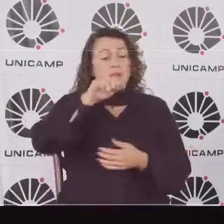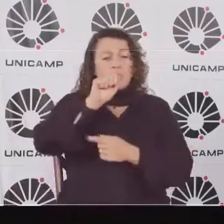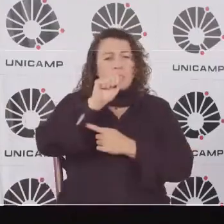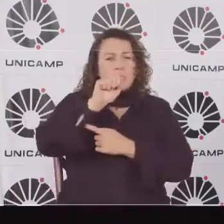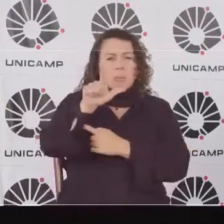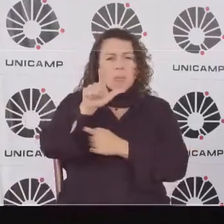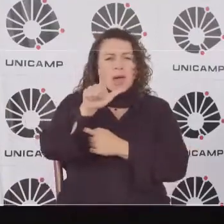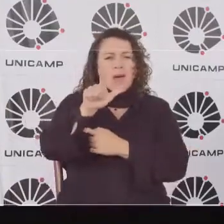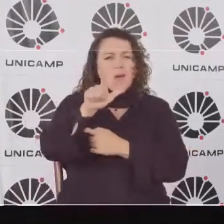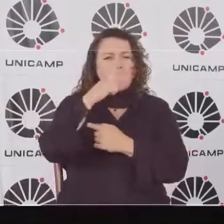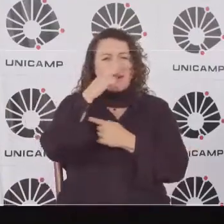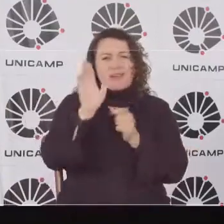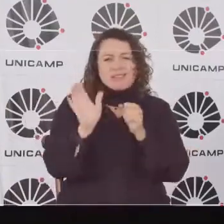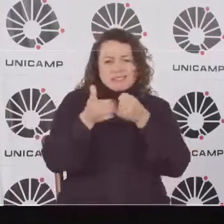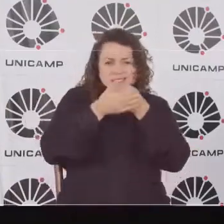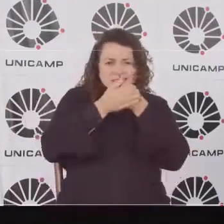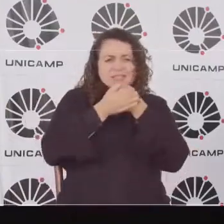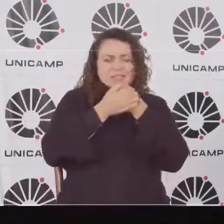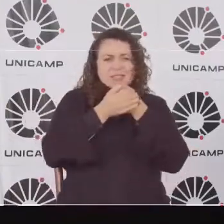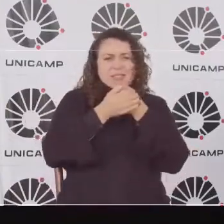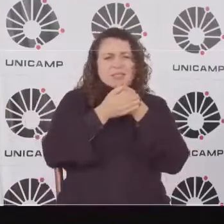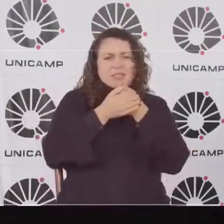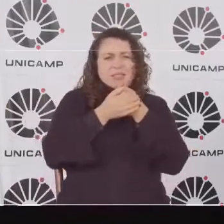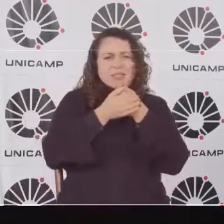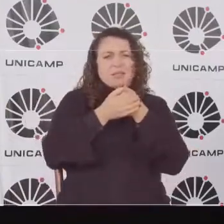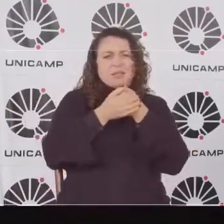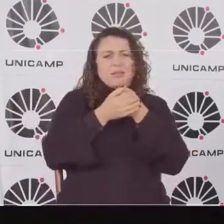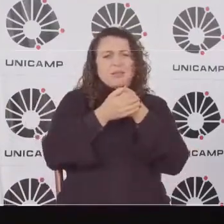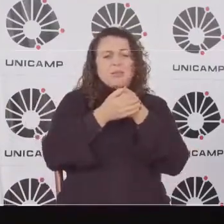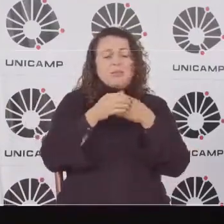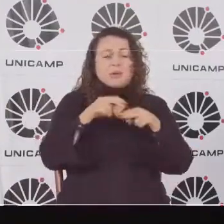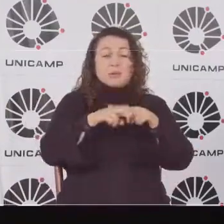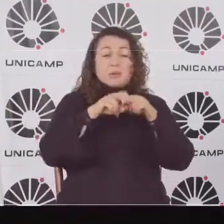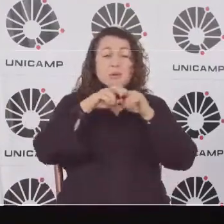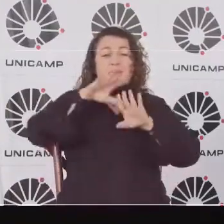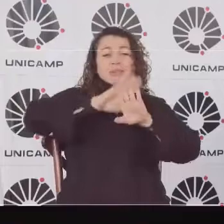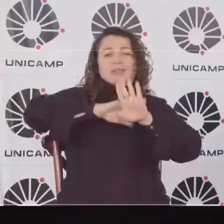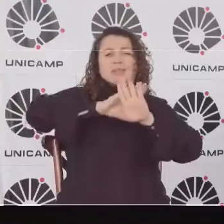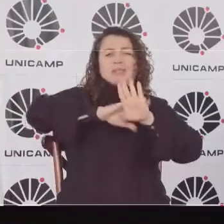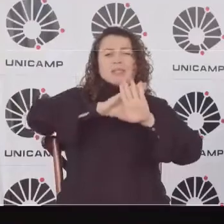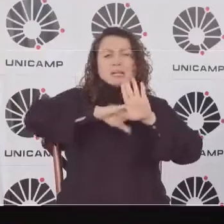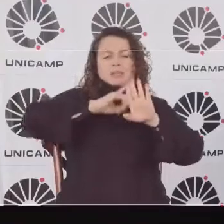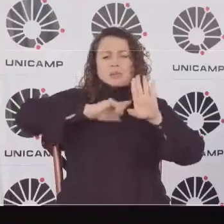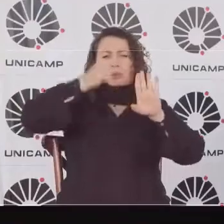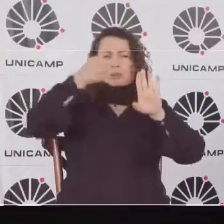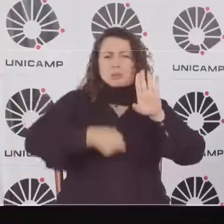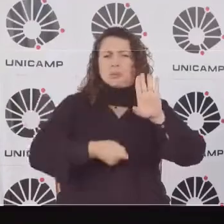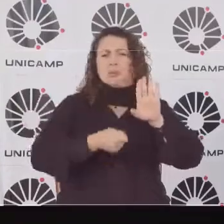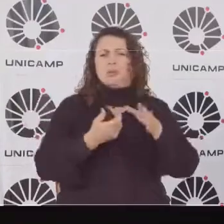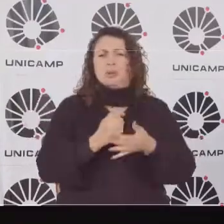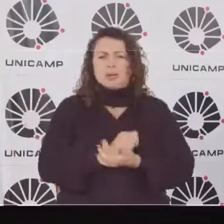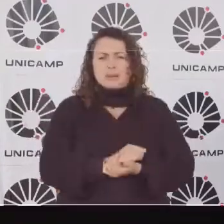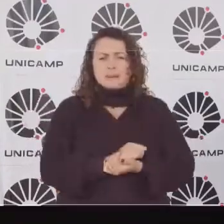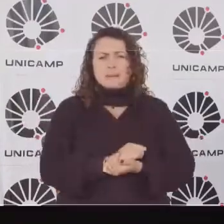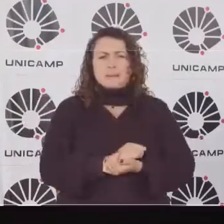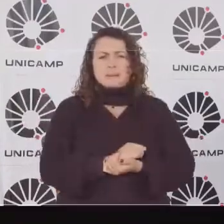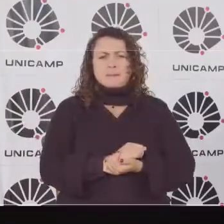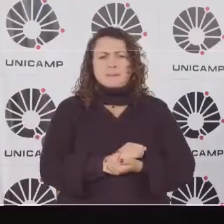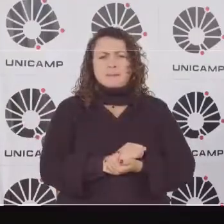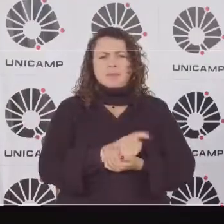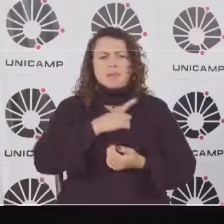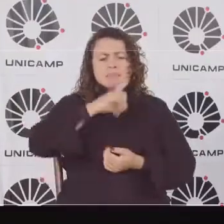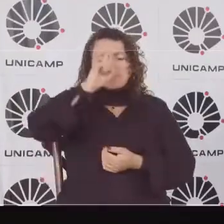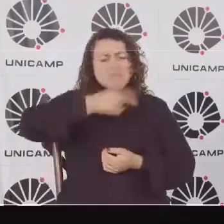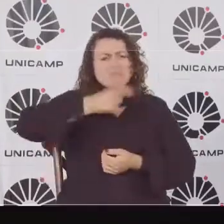em caricatura pela tirania do Disfarce é